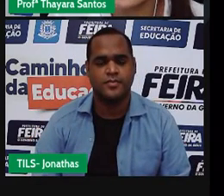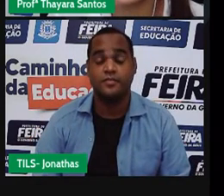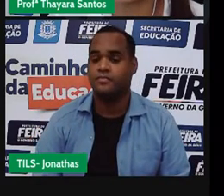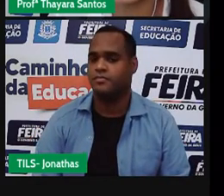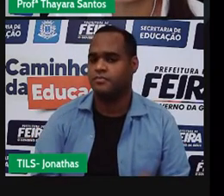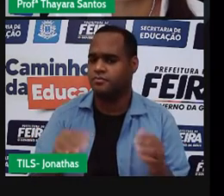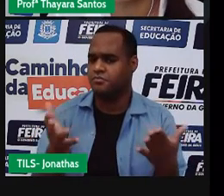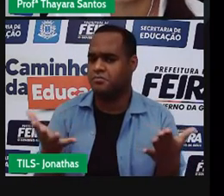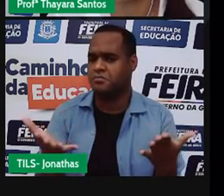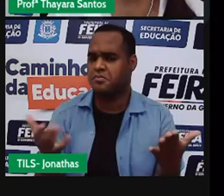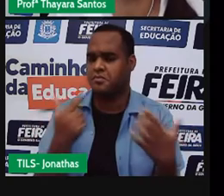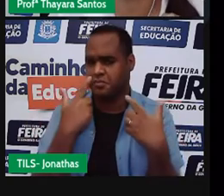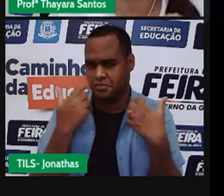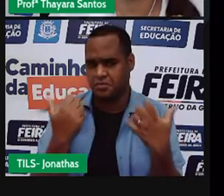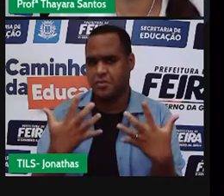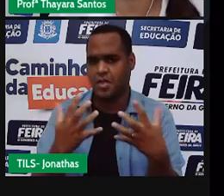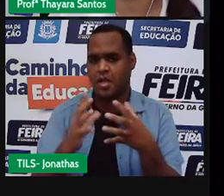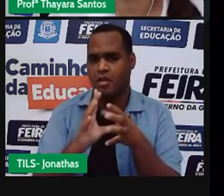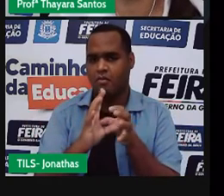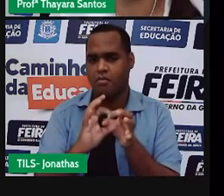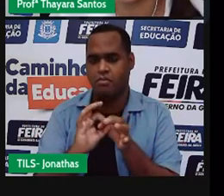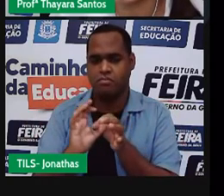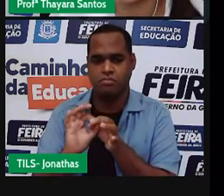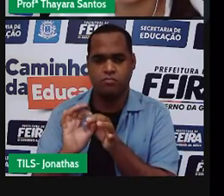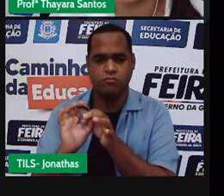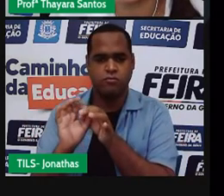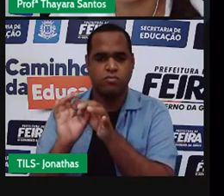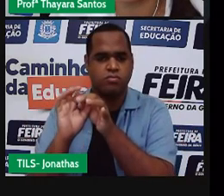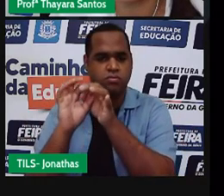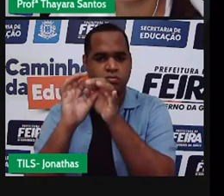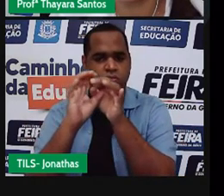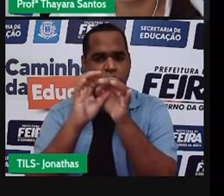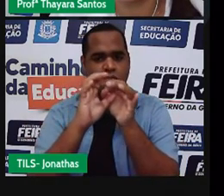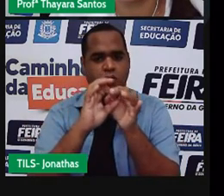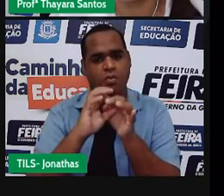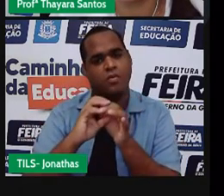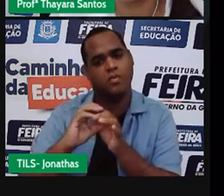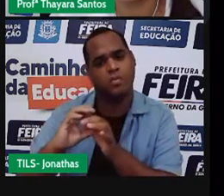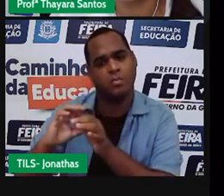a e agora Elas começam lá e se juntar mais um pouquinho